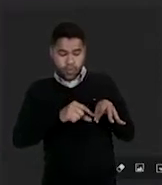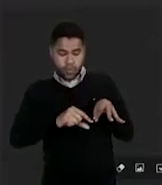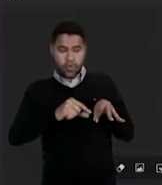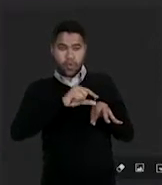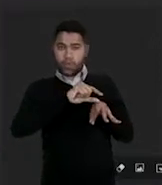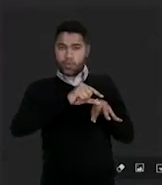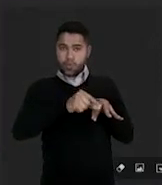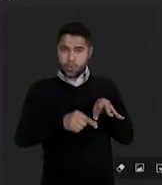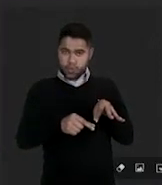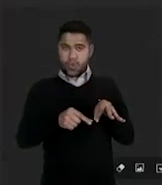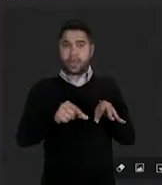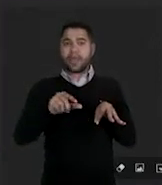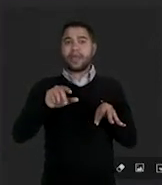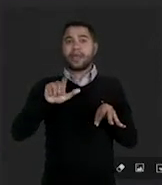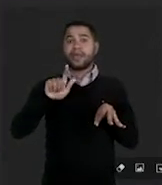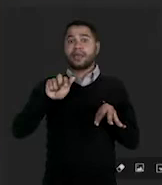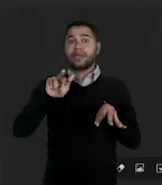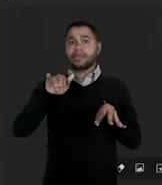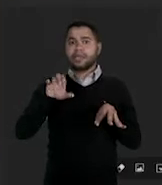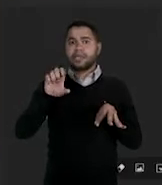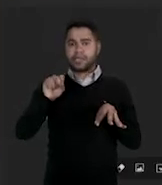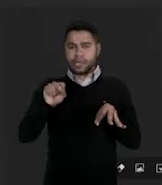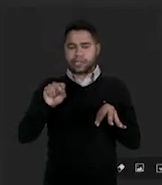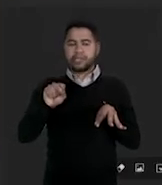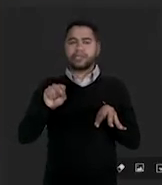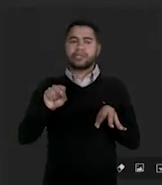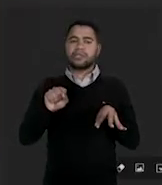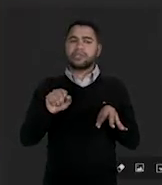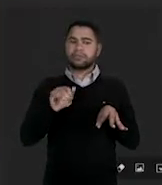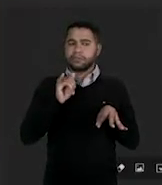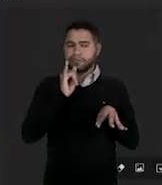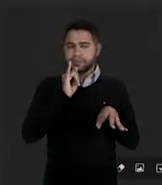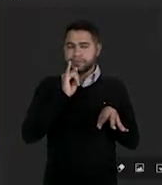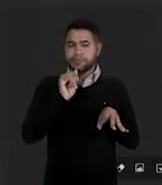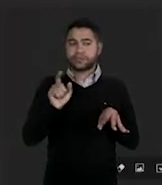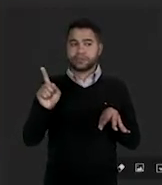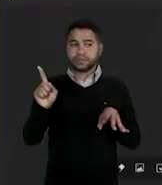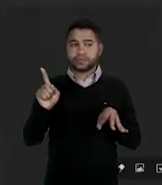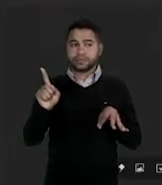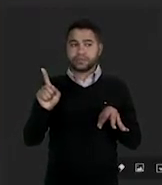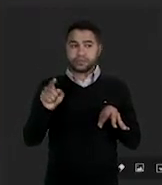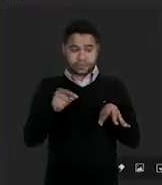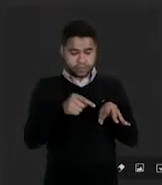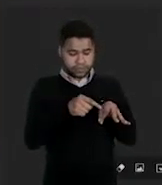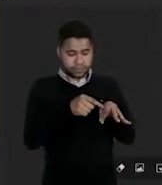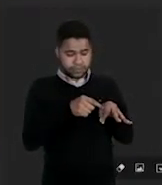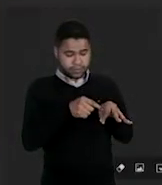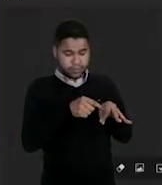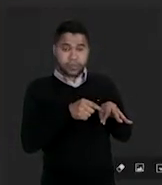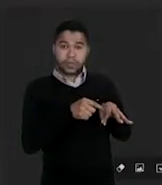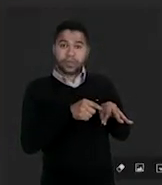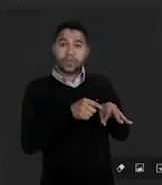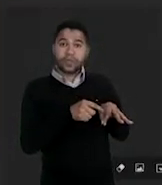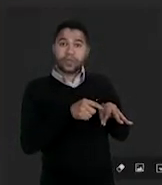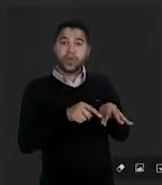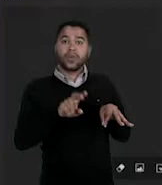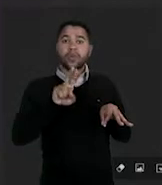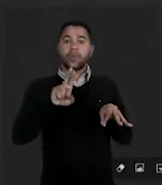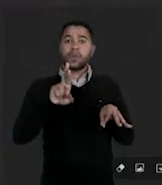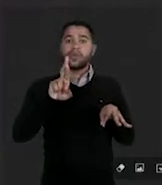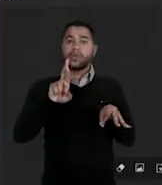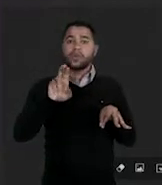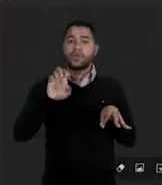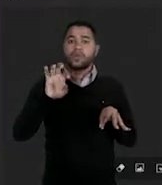são estruturas mais externas, temos uma abertura aqui, que a gente vai chamar de